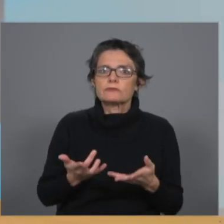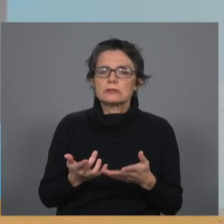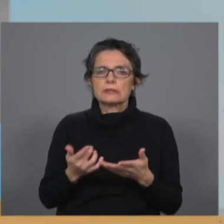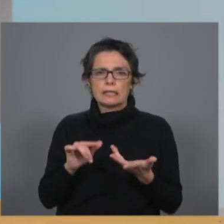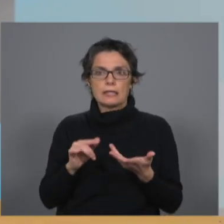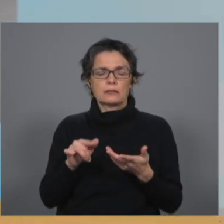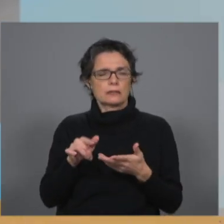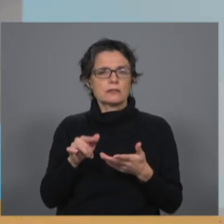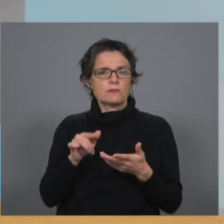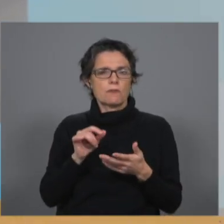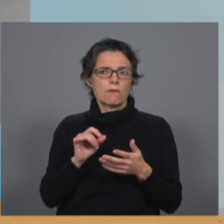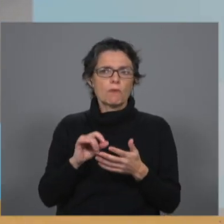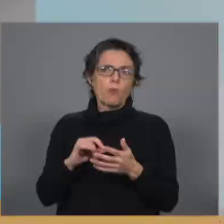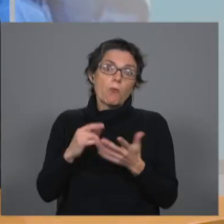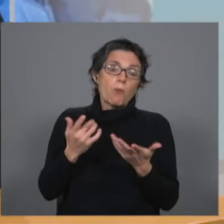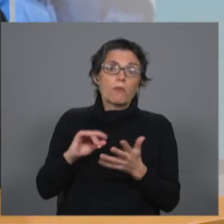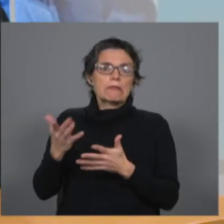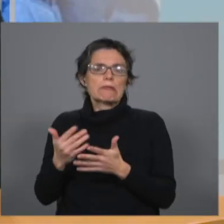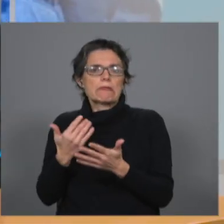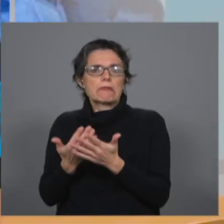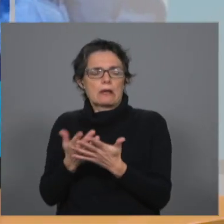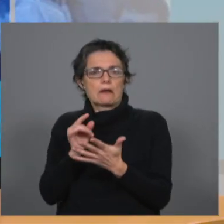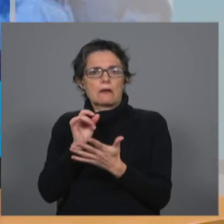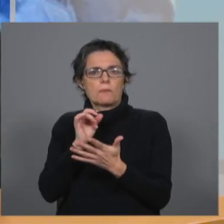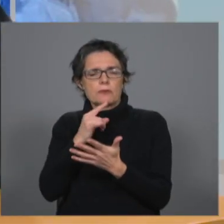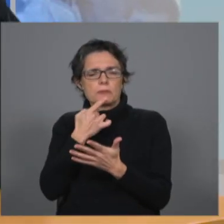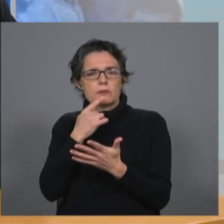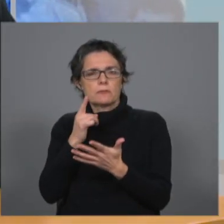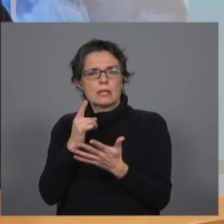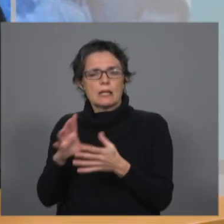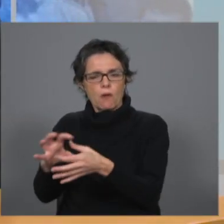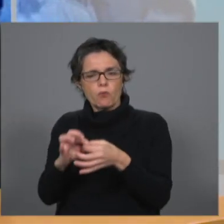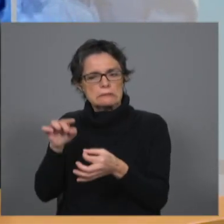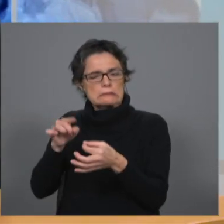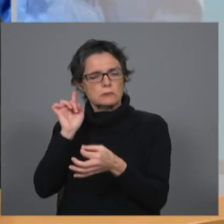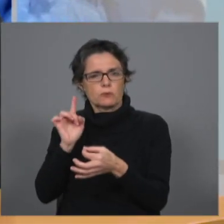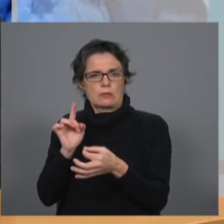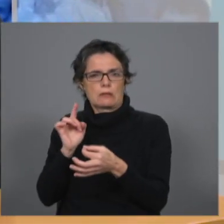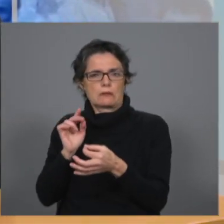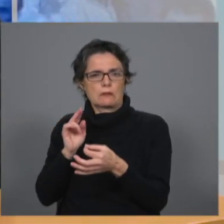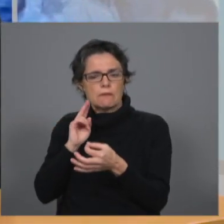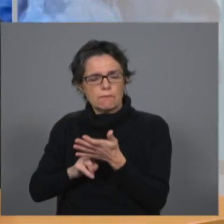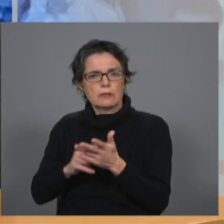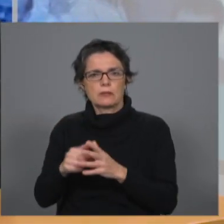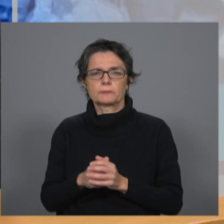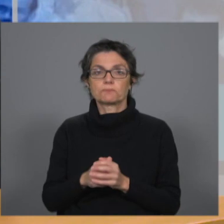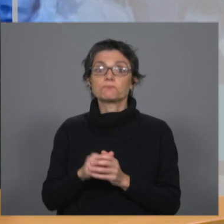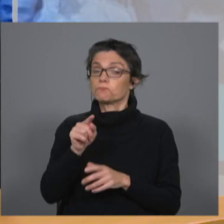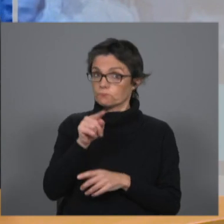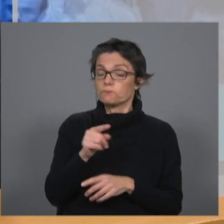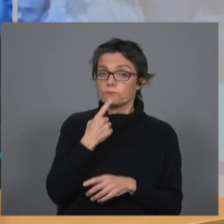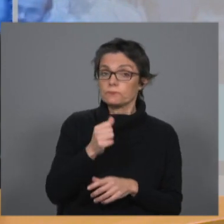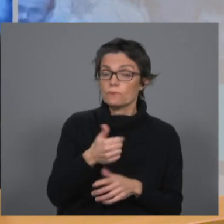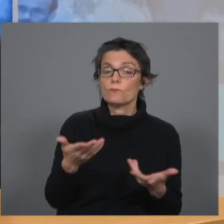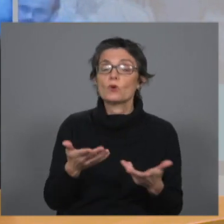é realmente importante para todos? Uma boa questão, porque nos permite ir a alguns tópicos. Primeiro, a questão da resiliência e da recuperação